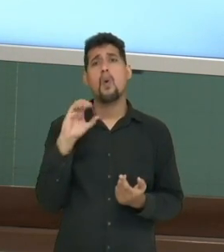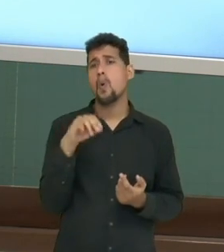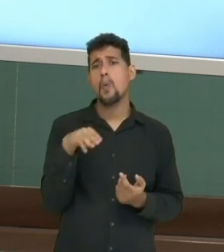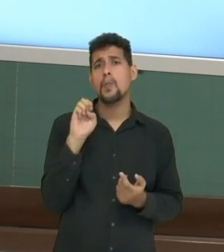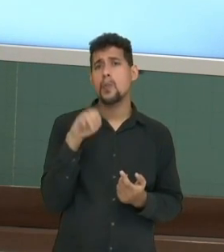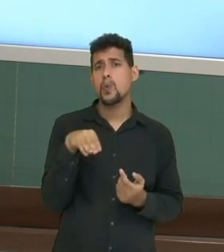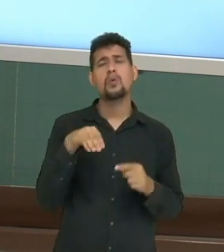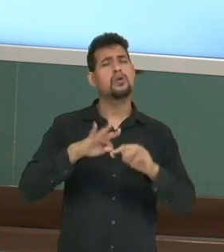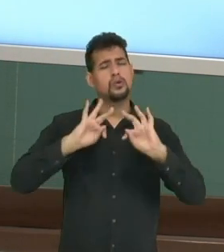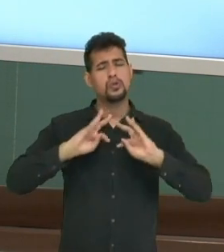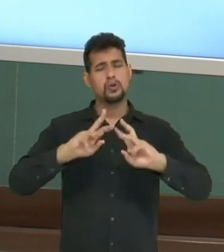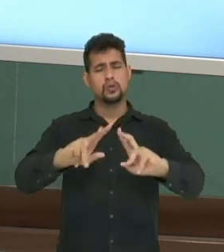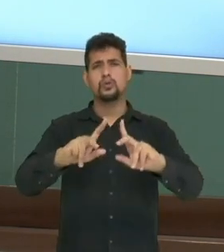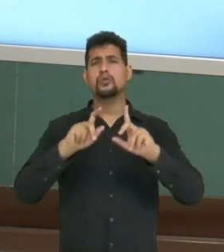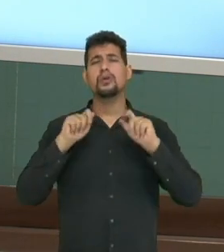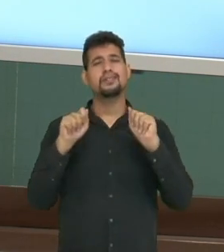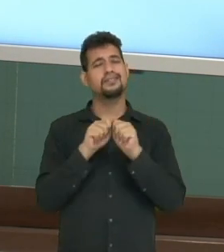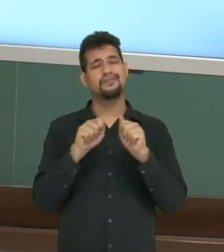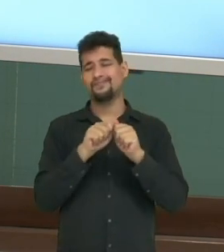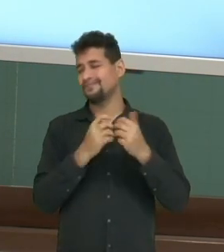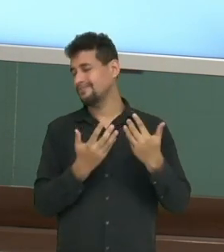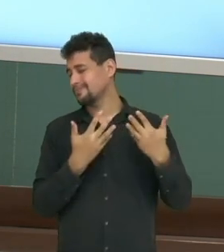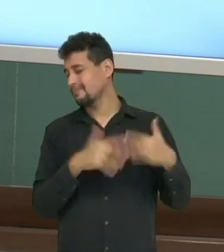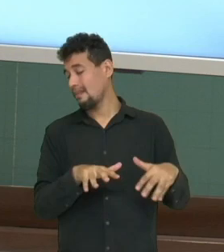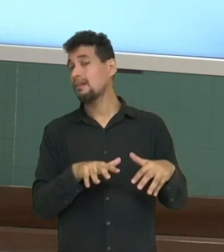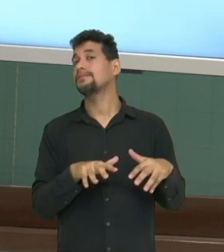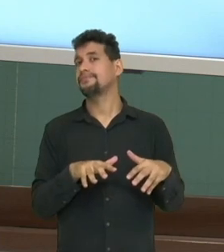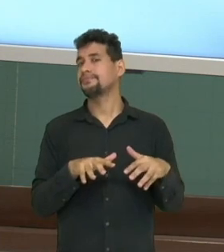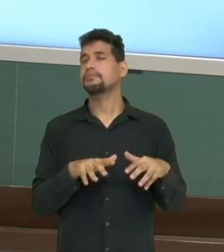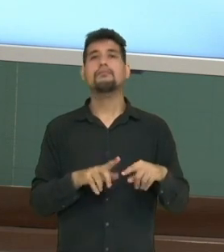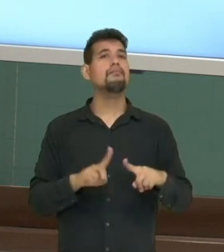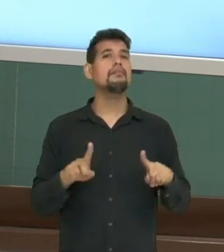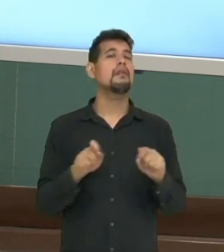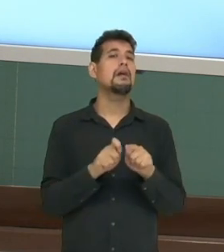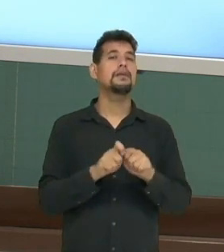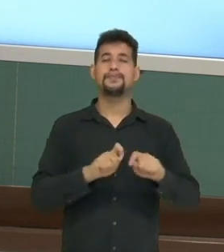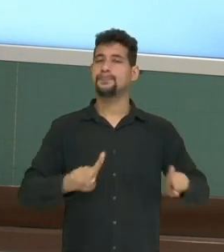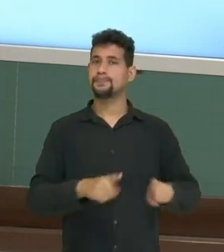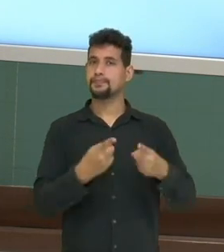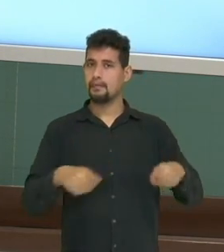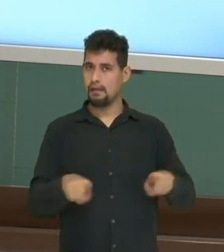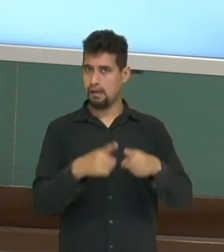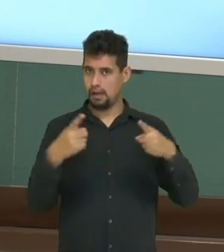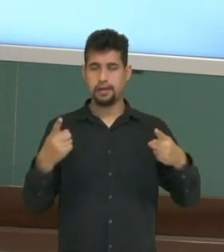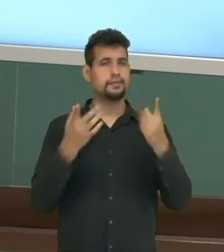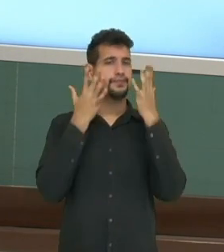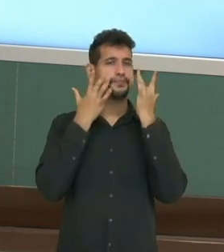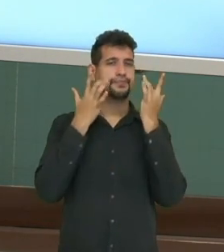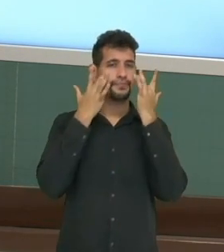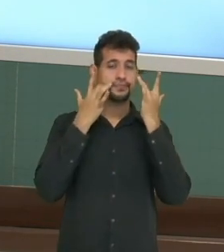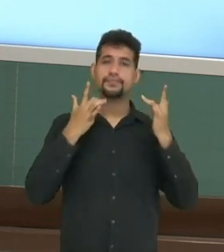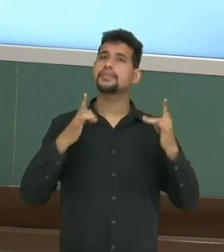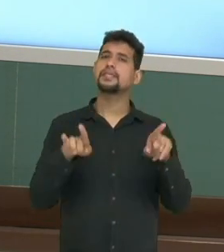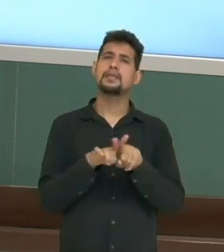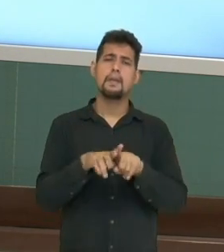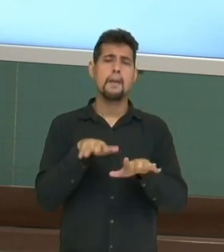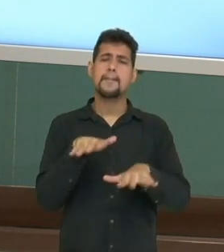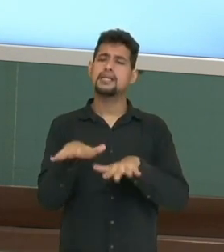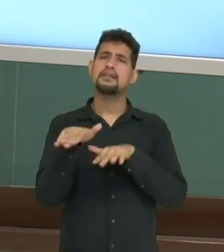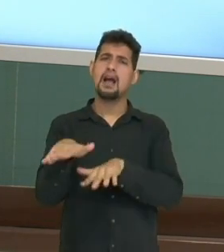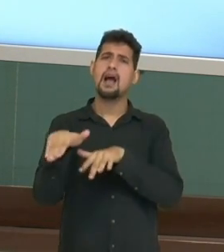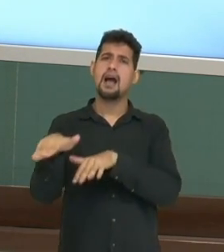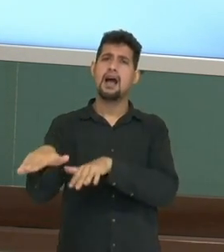todos esses reagiram às imposições do regime militar. Fizeram músicas, espetáculos teatrais, passeatas,